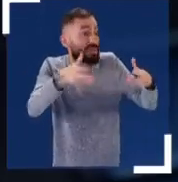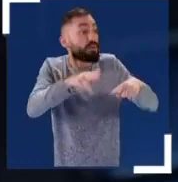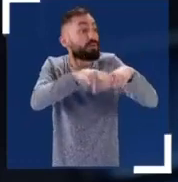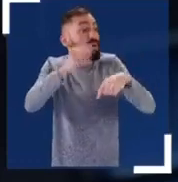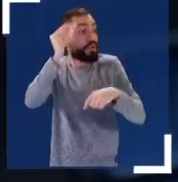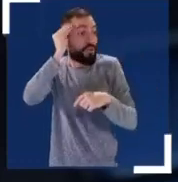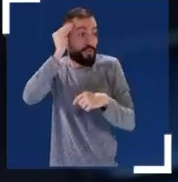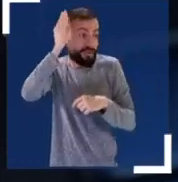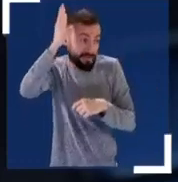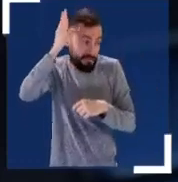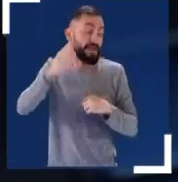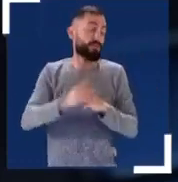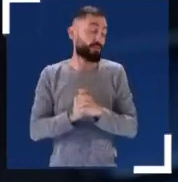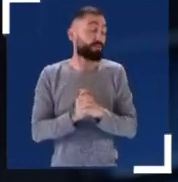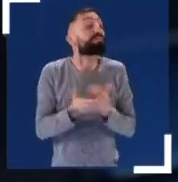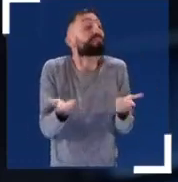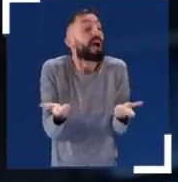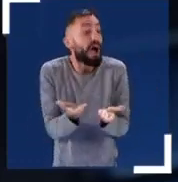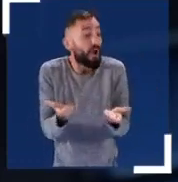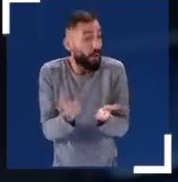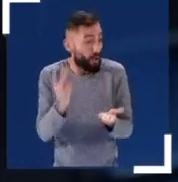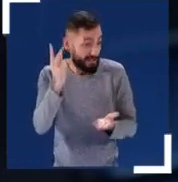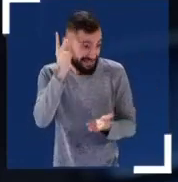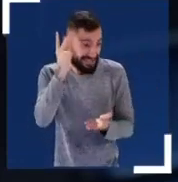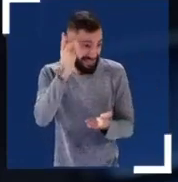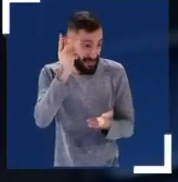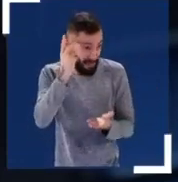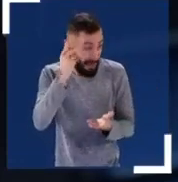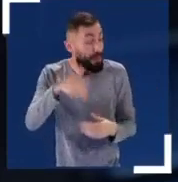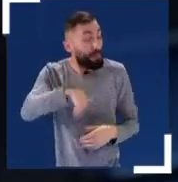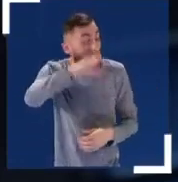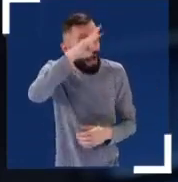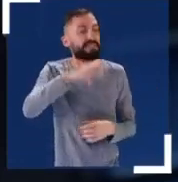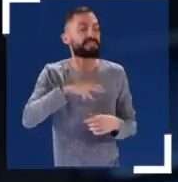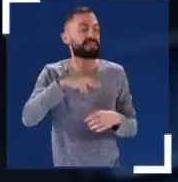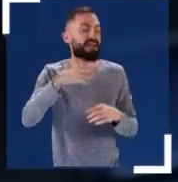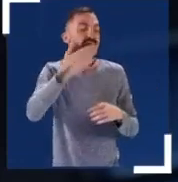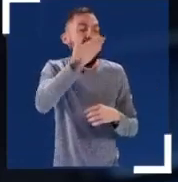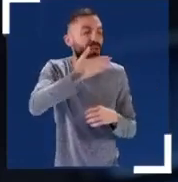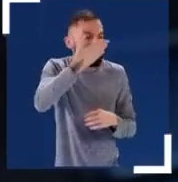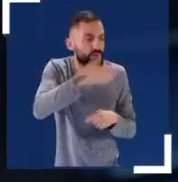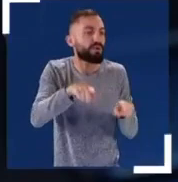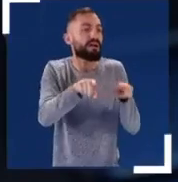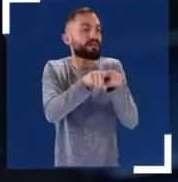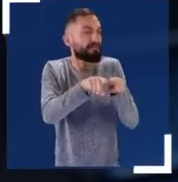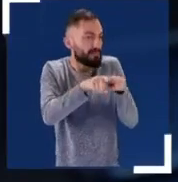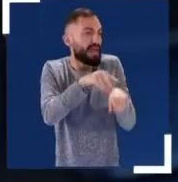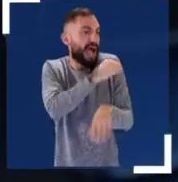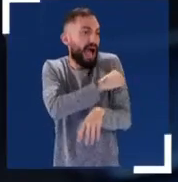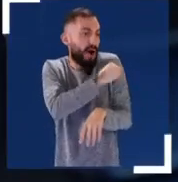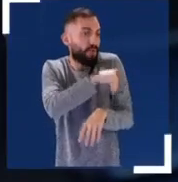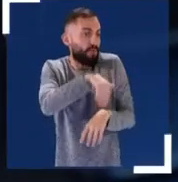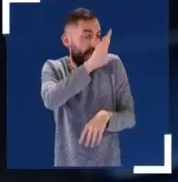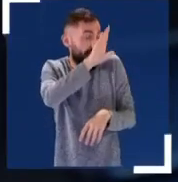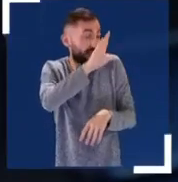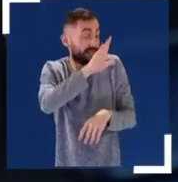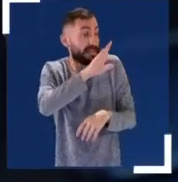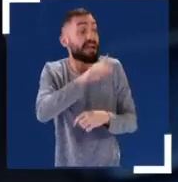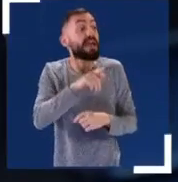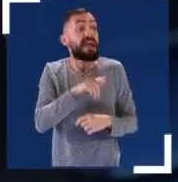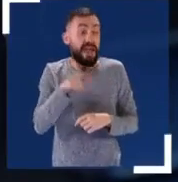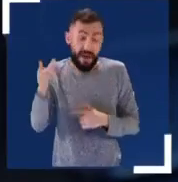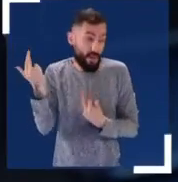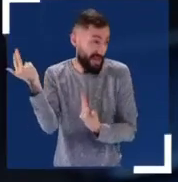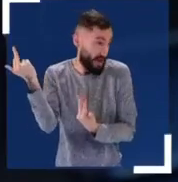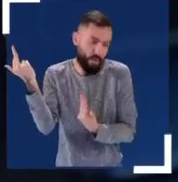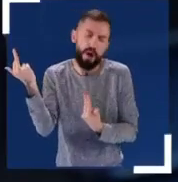Quando hoje São Paulo é o principal produtor de açúcar e de álcool, que aliás eu defendo o açúcar e o álcool, eu não defendo a sua